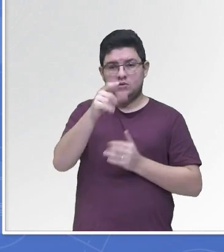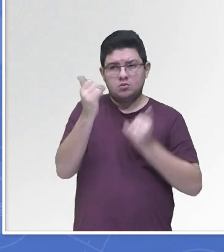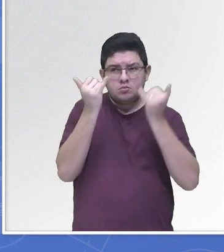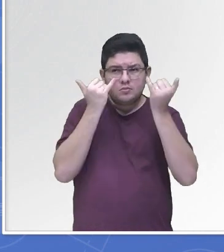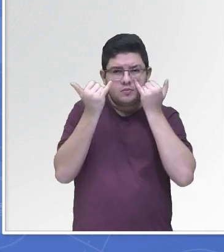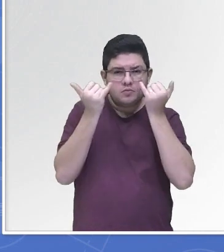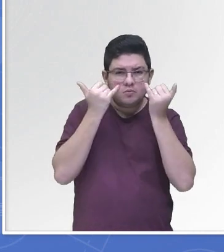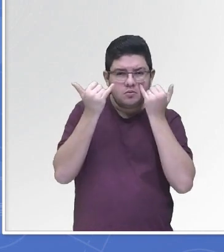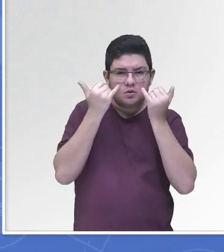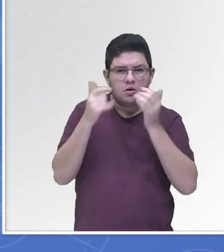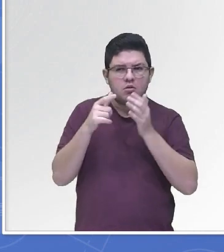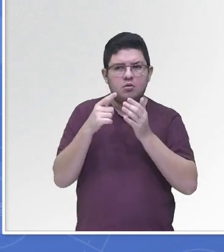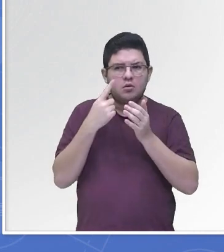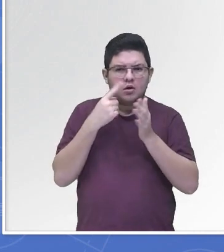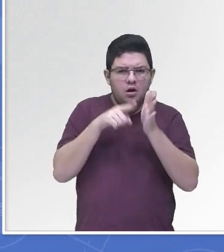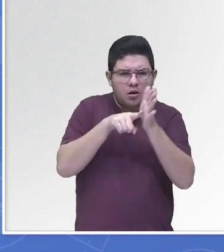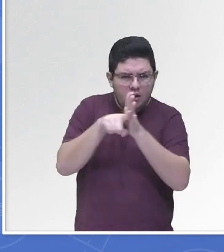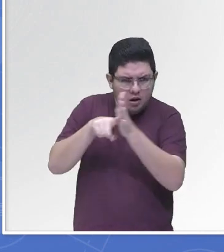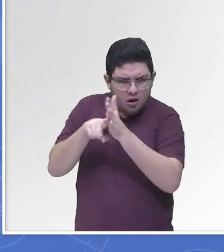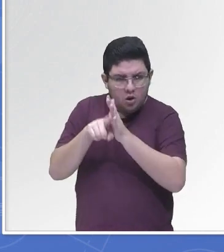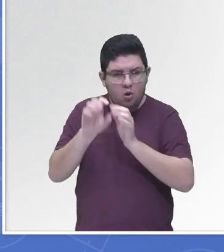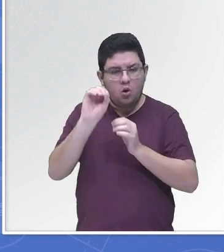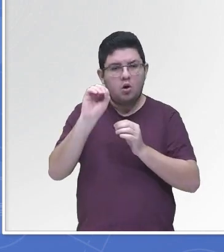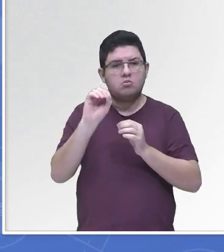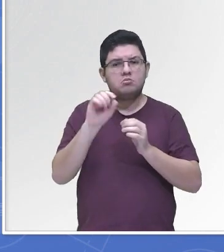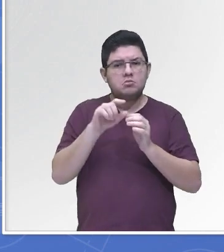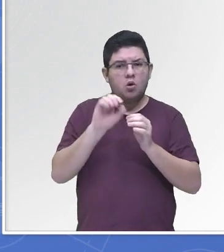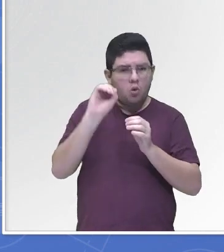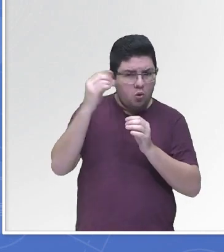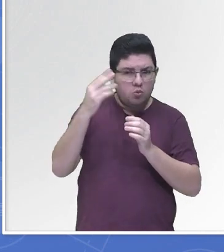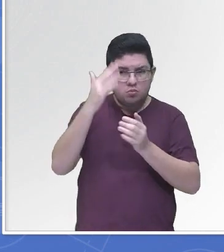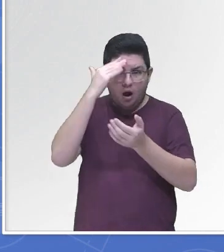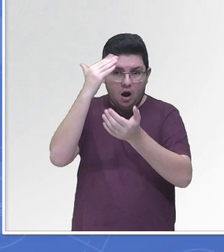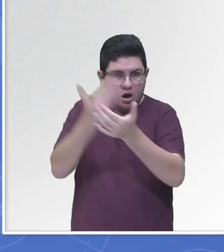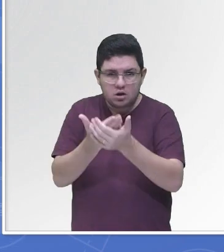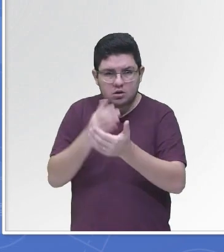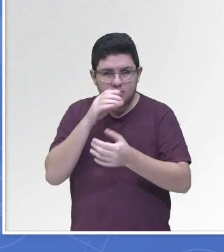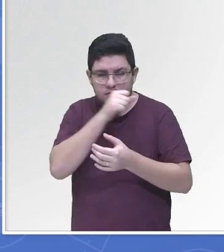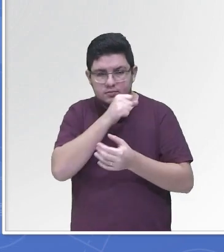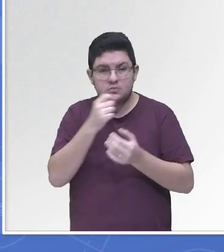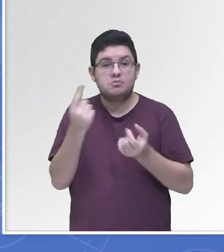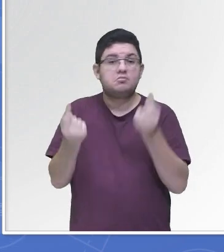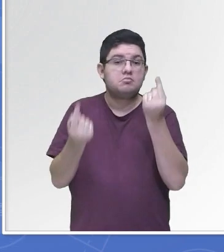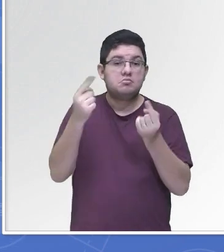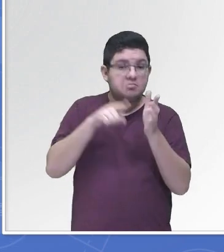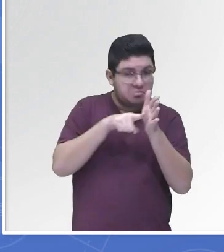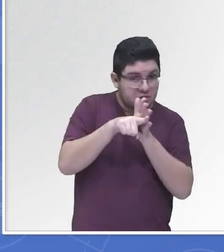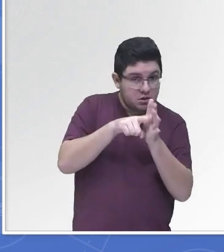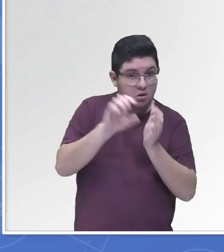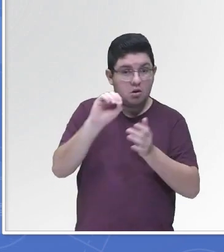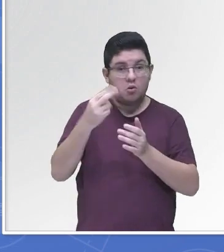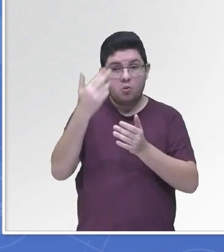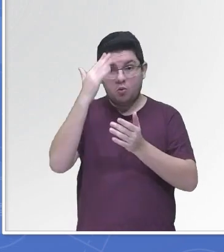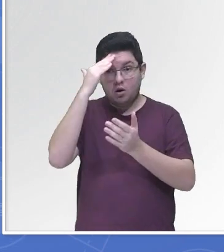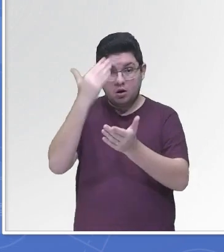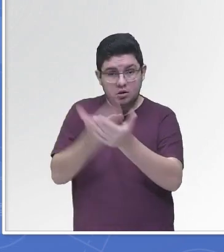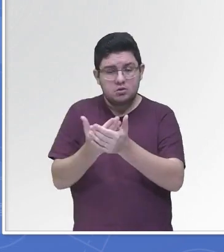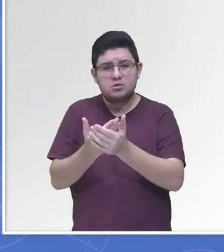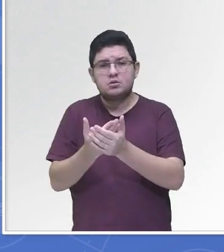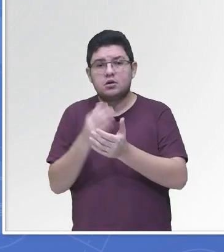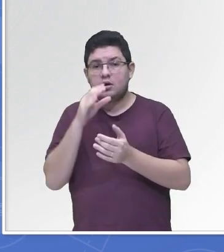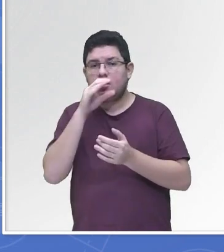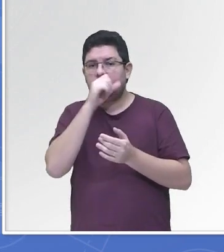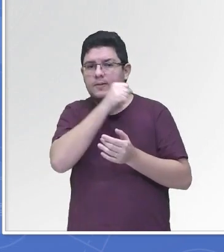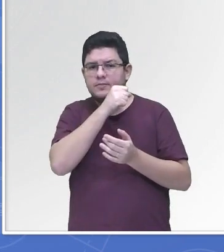que recebe ou acredita de primeira? Por quê? Estão lembrados que eu falava para vocês lá atrás que a gente tem que tomar muito cuidado